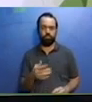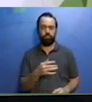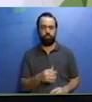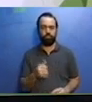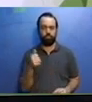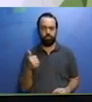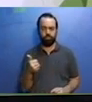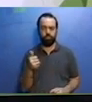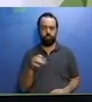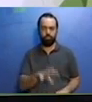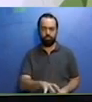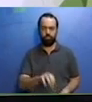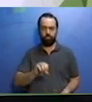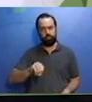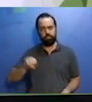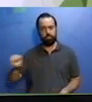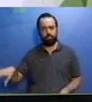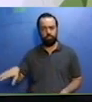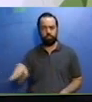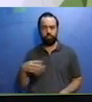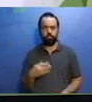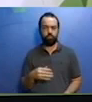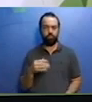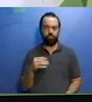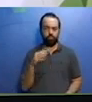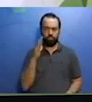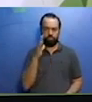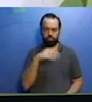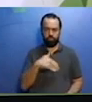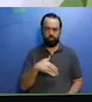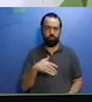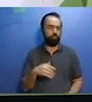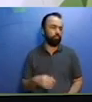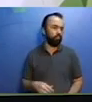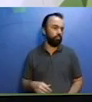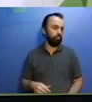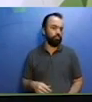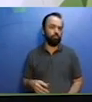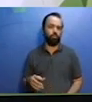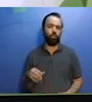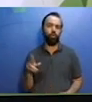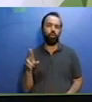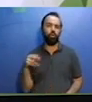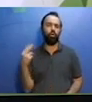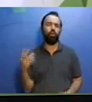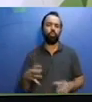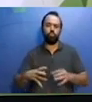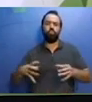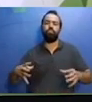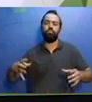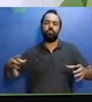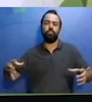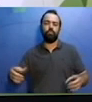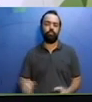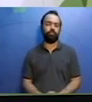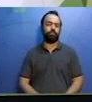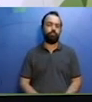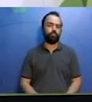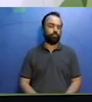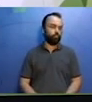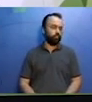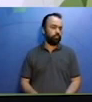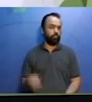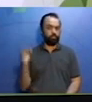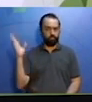frutas estragadas. Também poderia ser feito a seleção de tamanho, né, por tamanho de frutas.